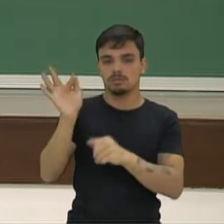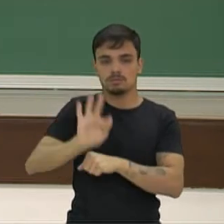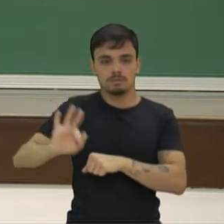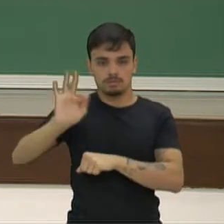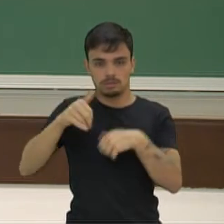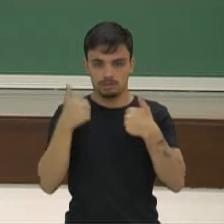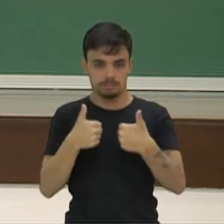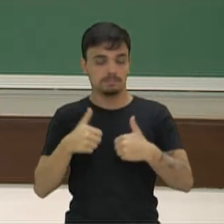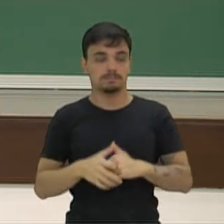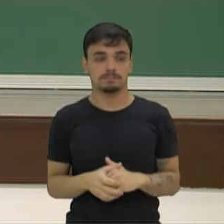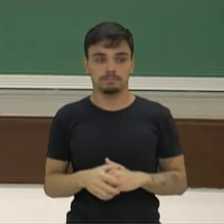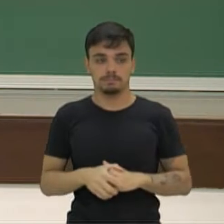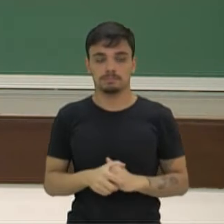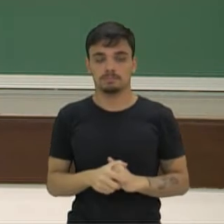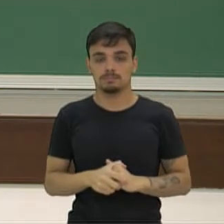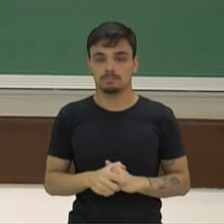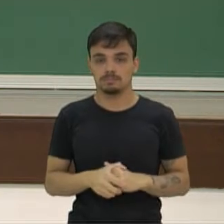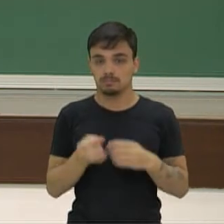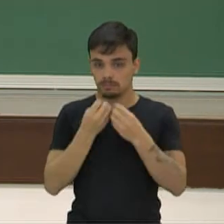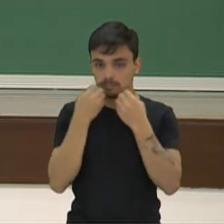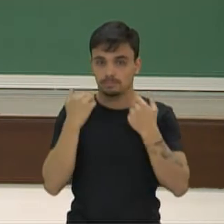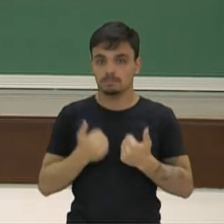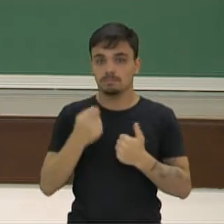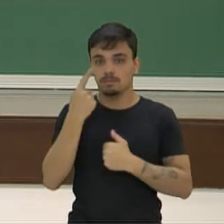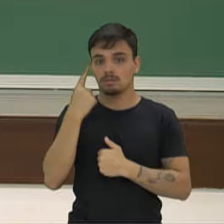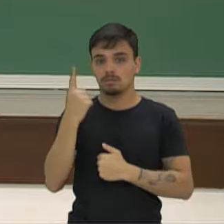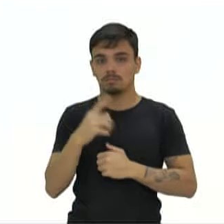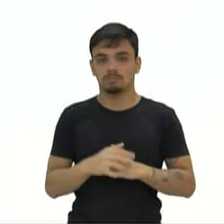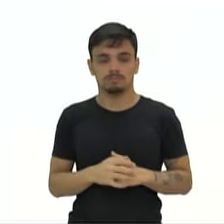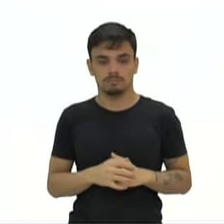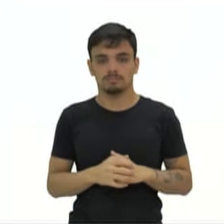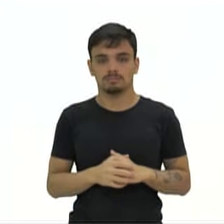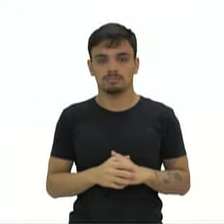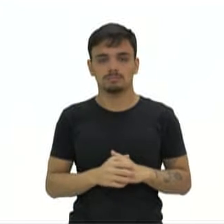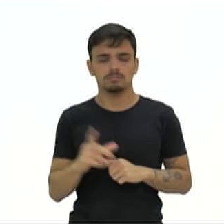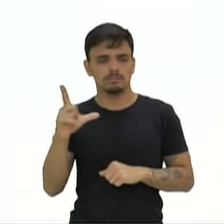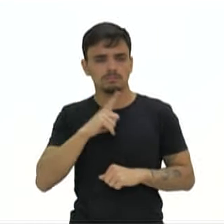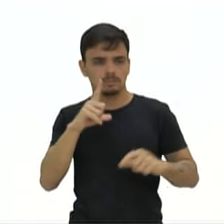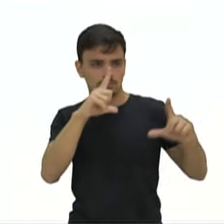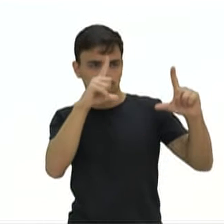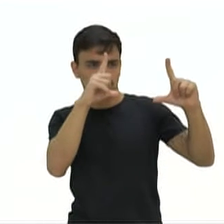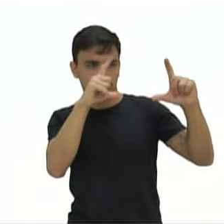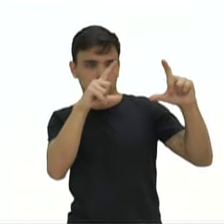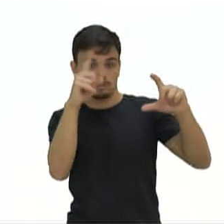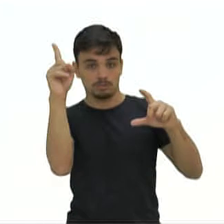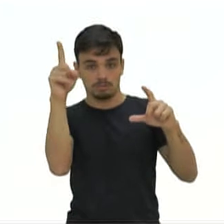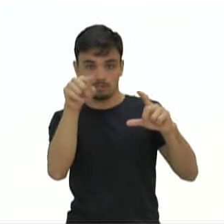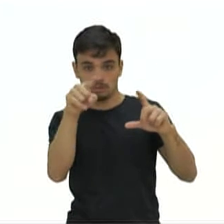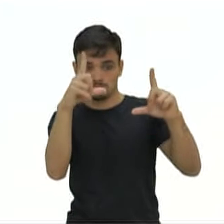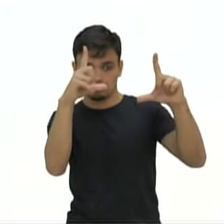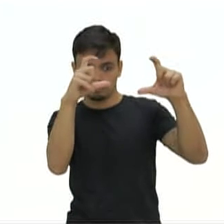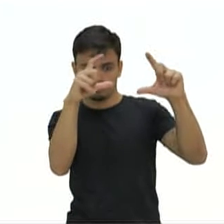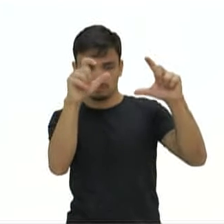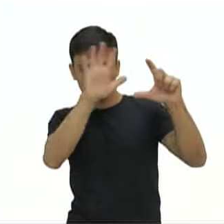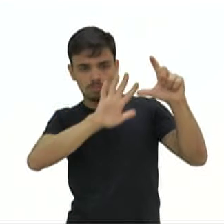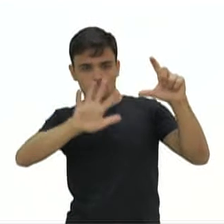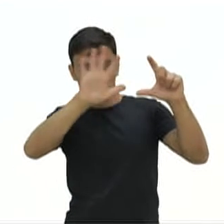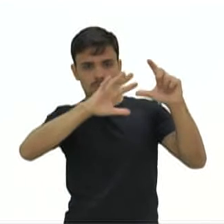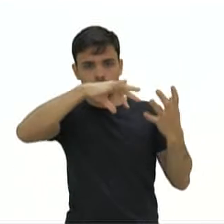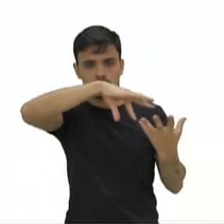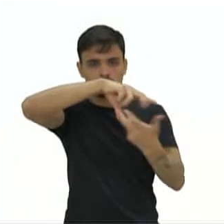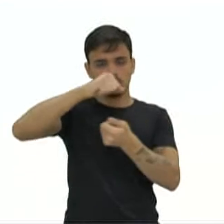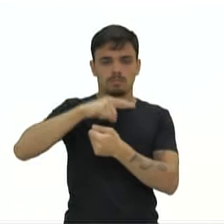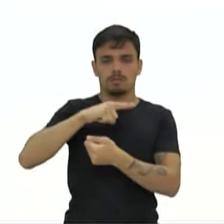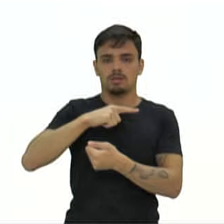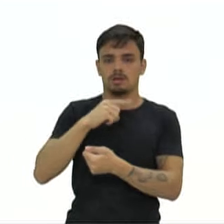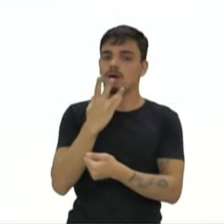universidade. Muito bem. Ó, tira uma fotografia mental deste mapa. As cores